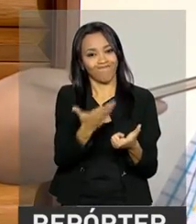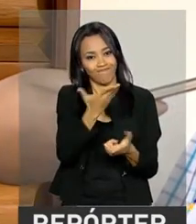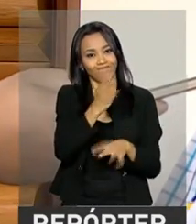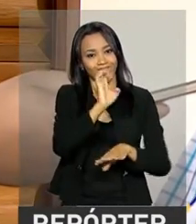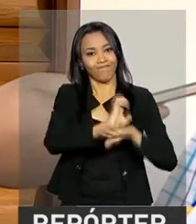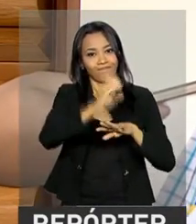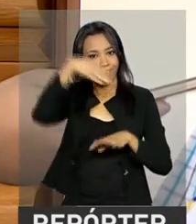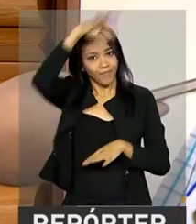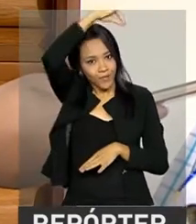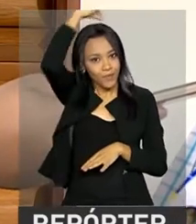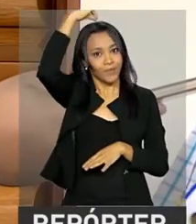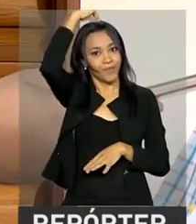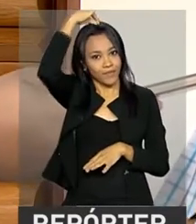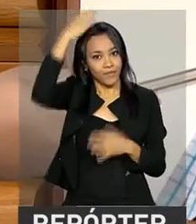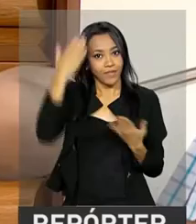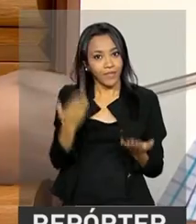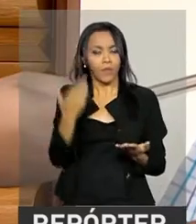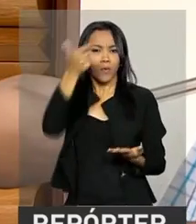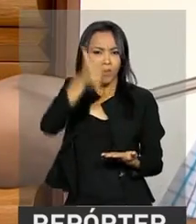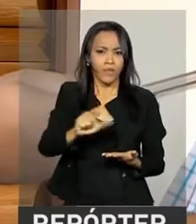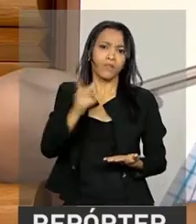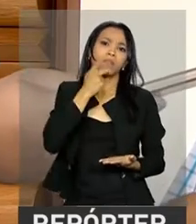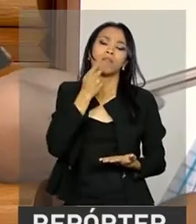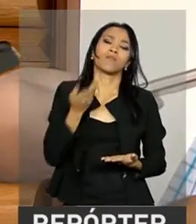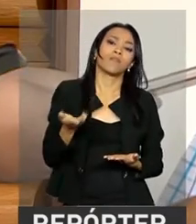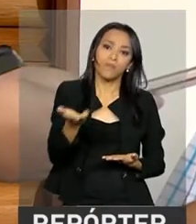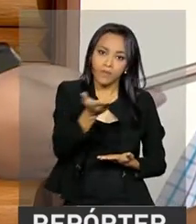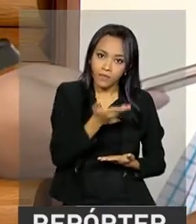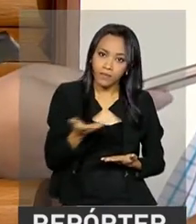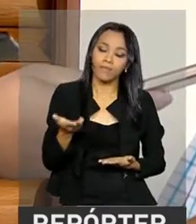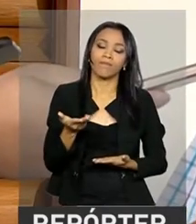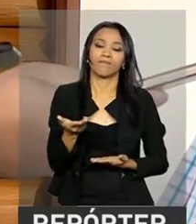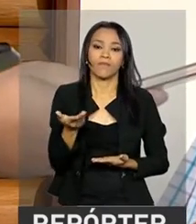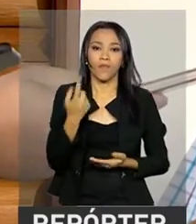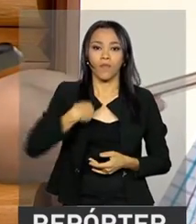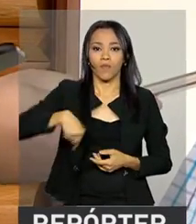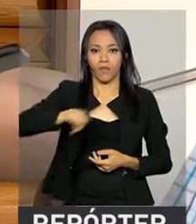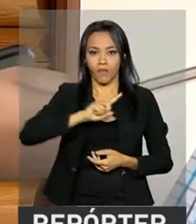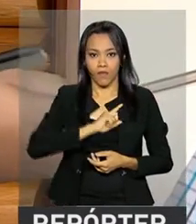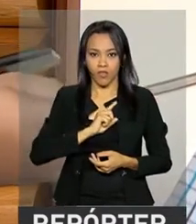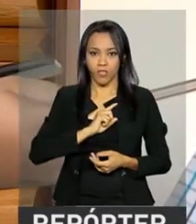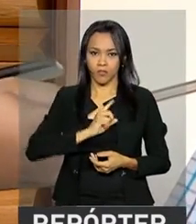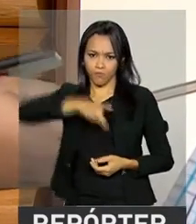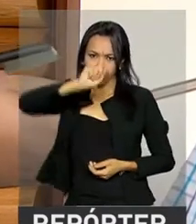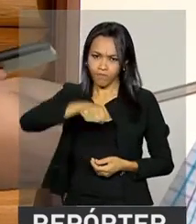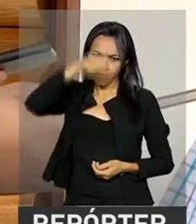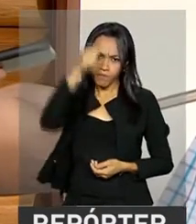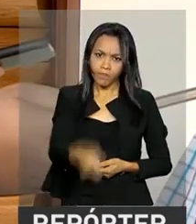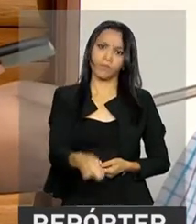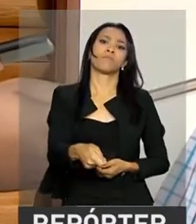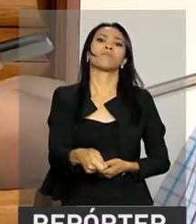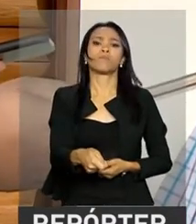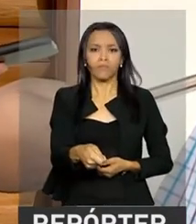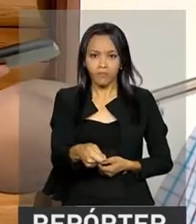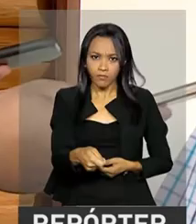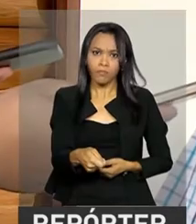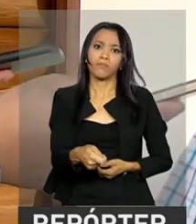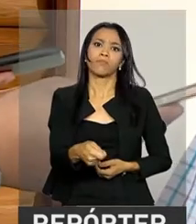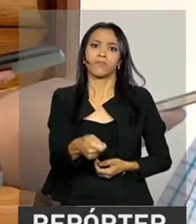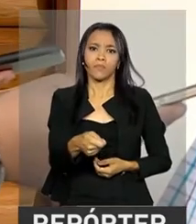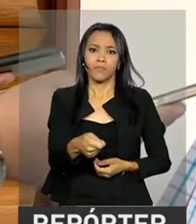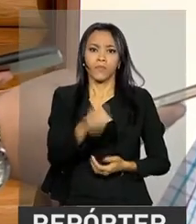espírito santo e reitero nosso recado nós seremos inflexíveis e absolutamente